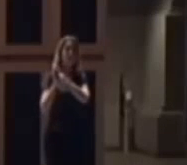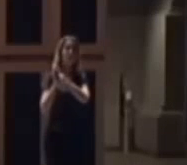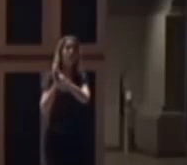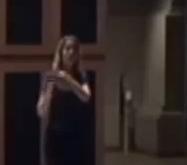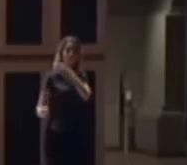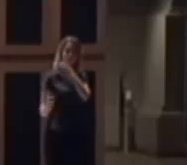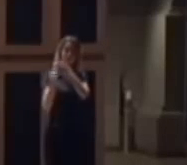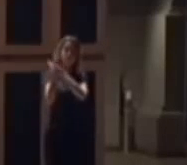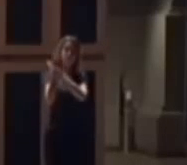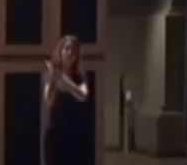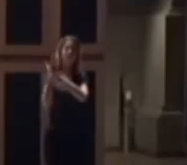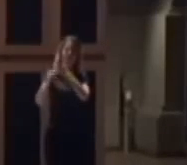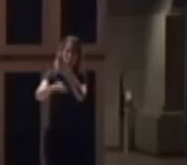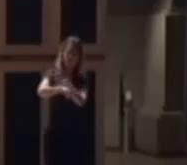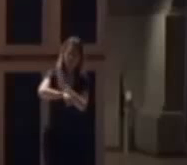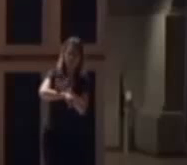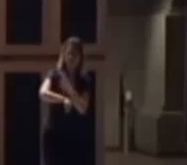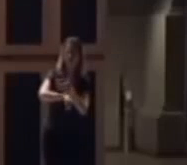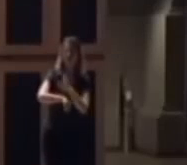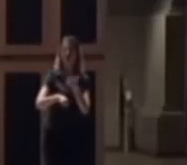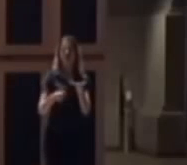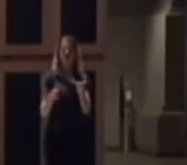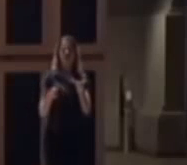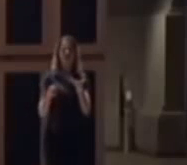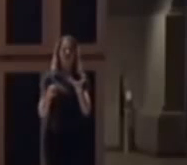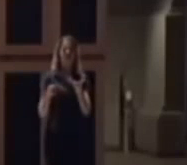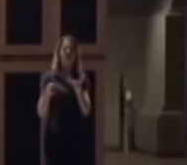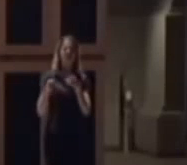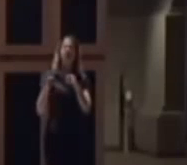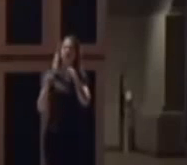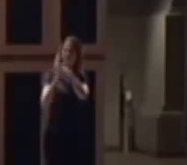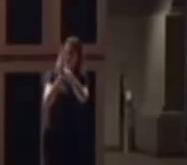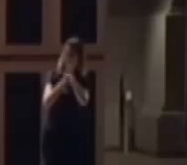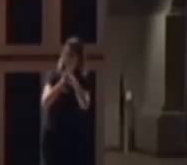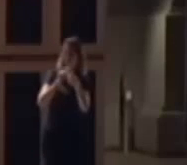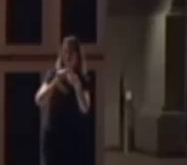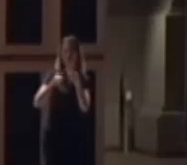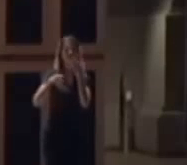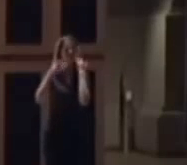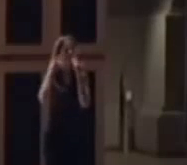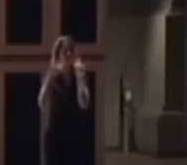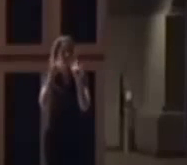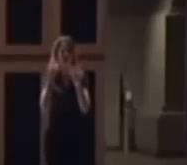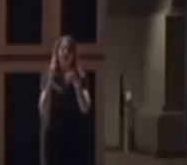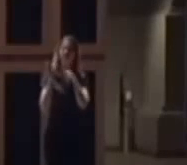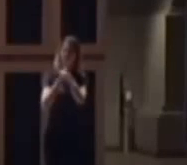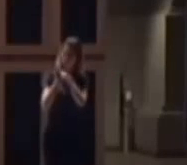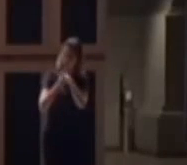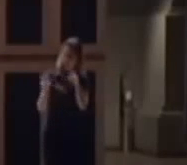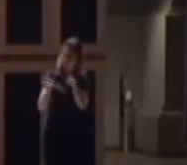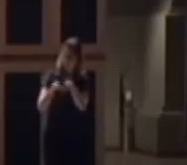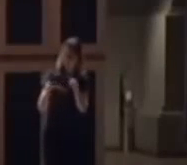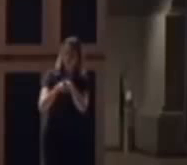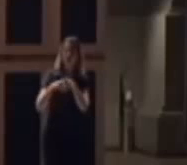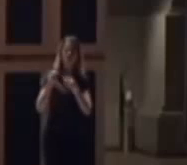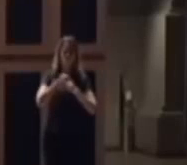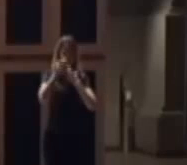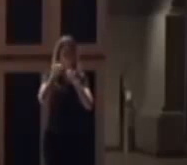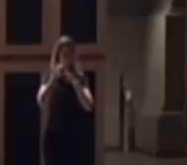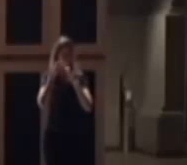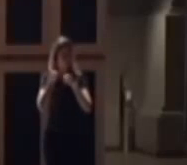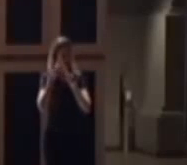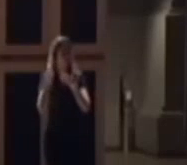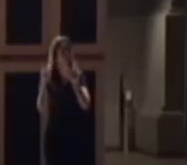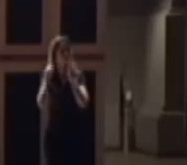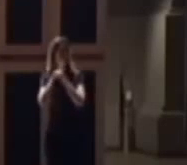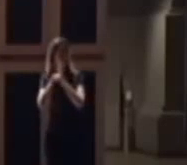de estúdios, para ensaios, ensaios temporários, processo de pesquisa, além de um teatro também para pesquisa, Centro de Informação ao Visitante, o